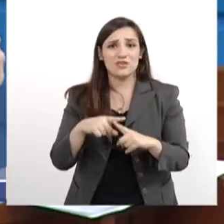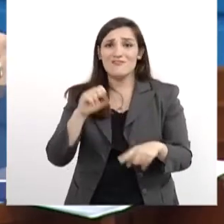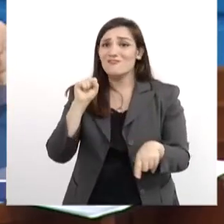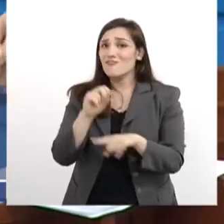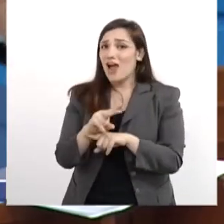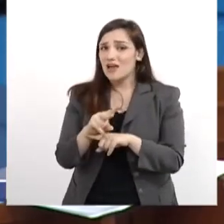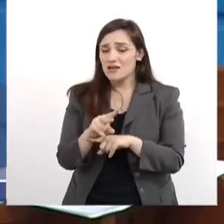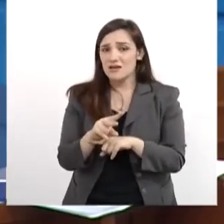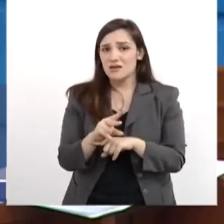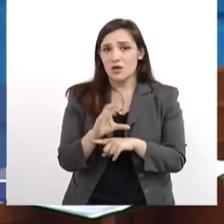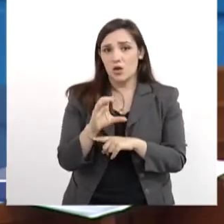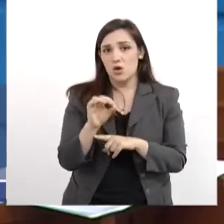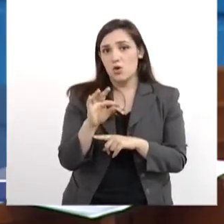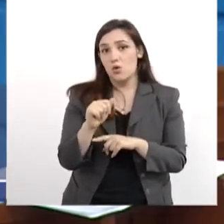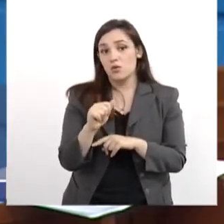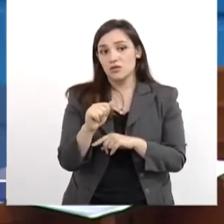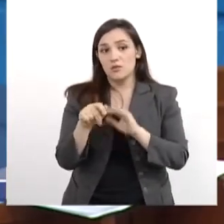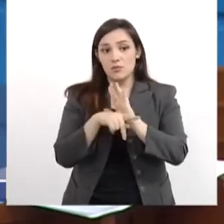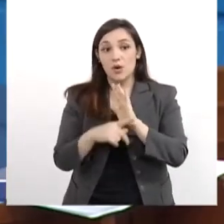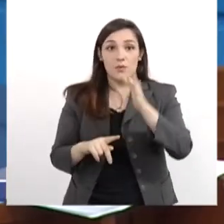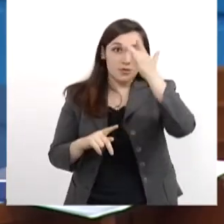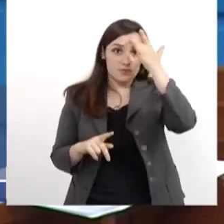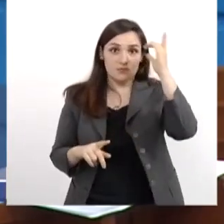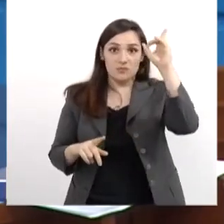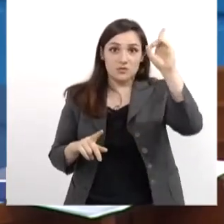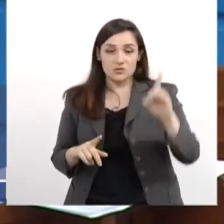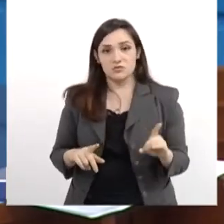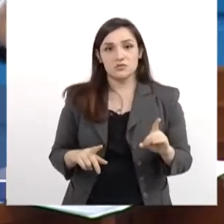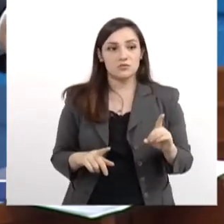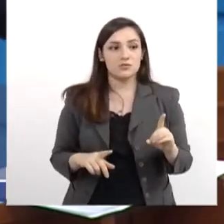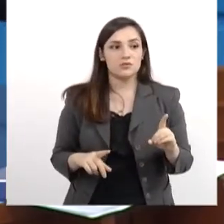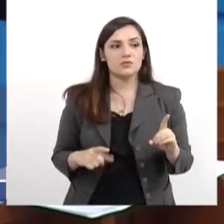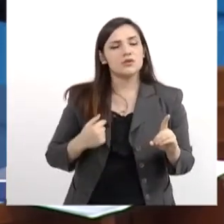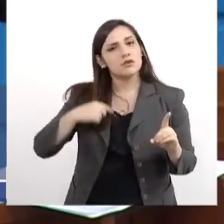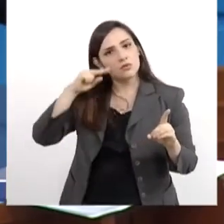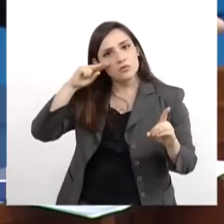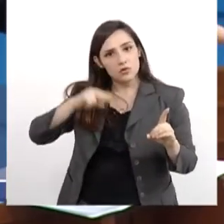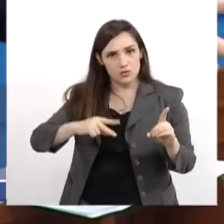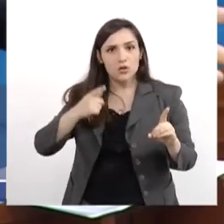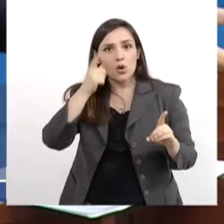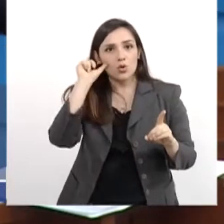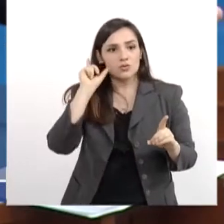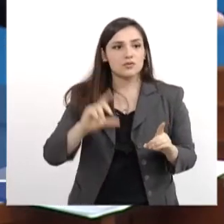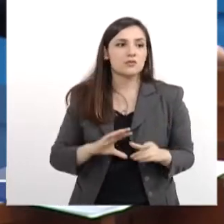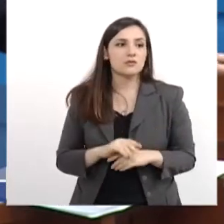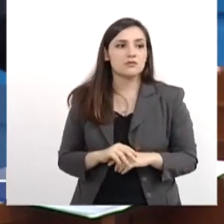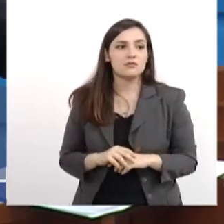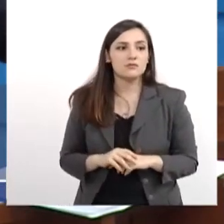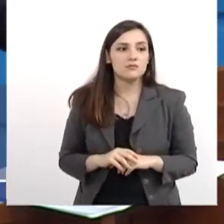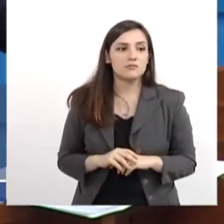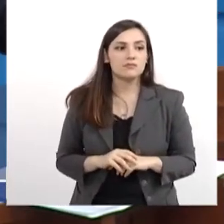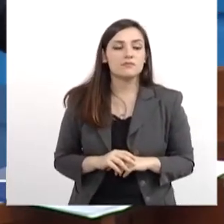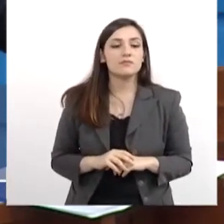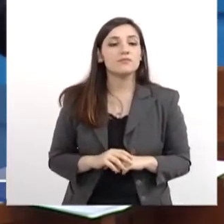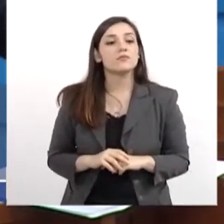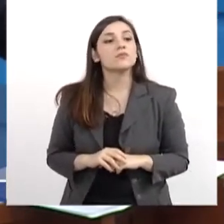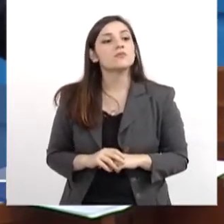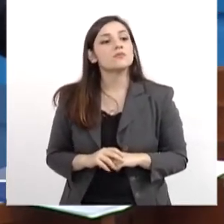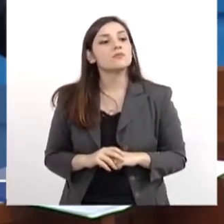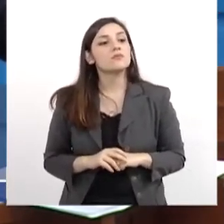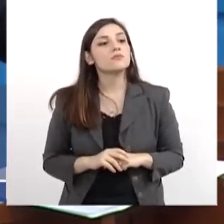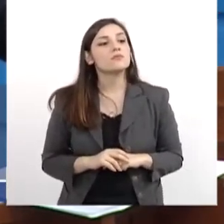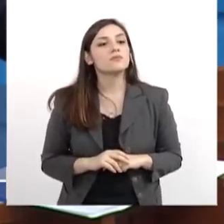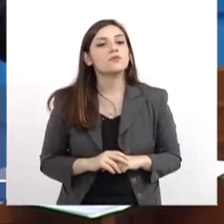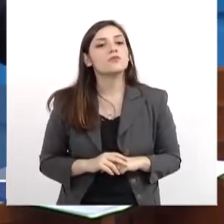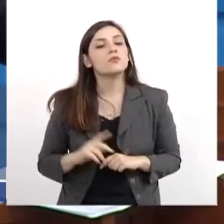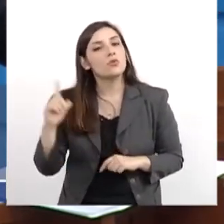cotas para as pessoas com deficiência, eu li ontem essa estatística, essas cotas são responsáveis por mais